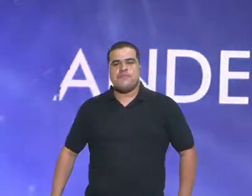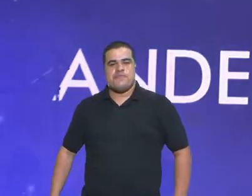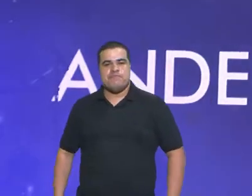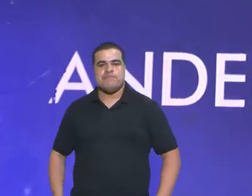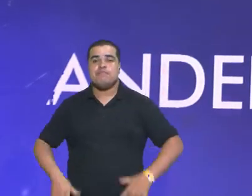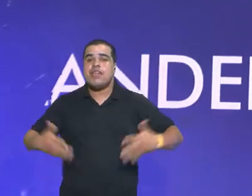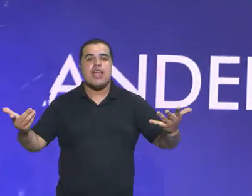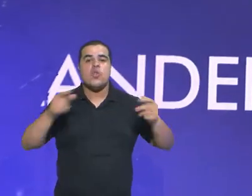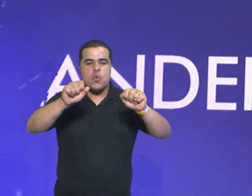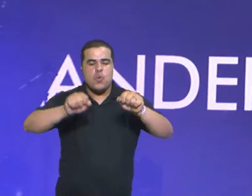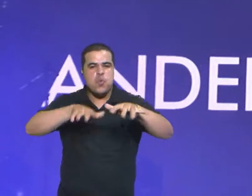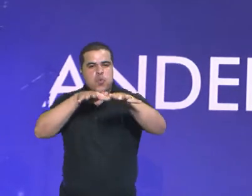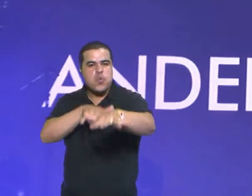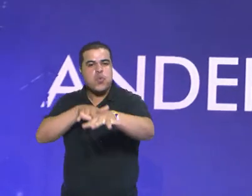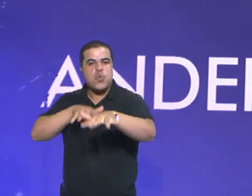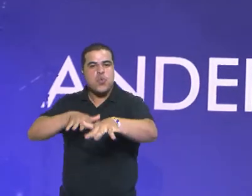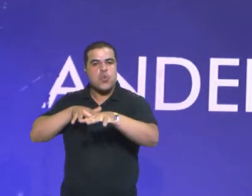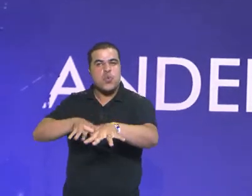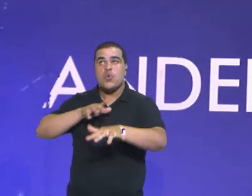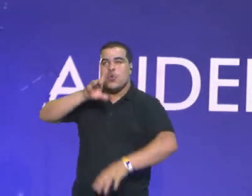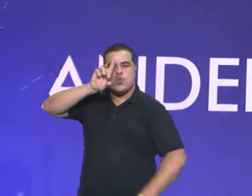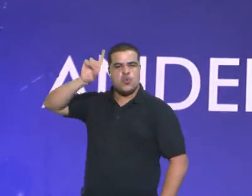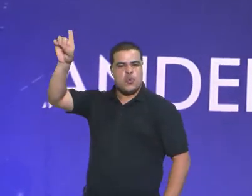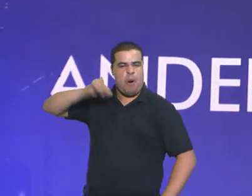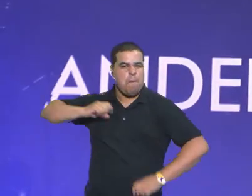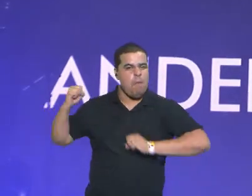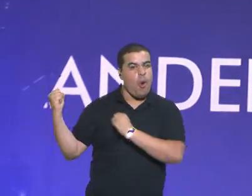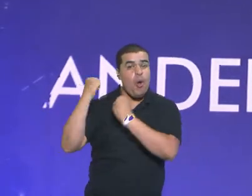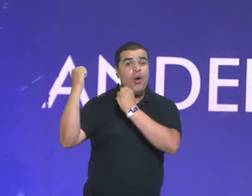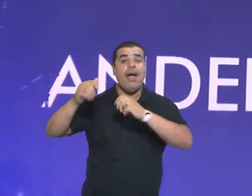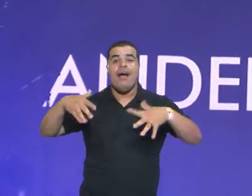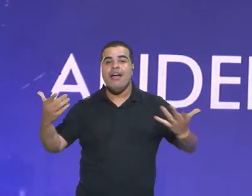cadê o exército vivo do Deus todo poderoso